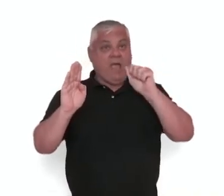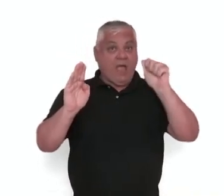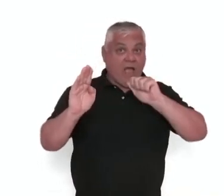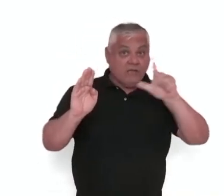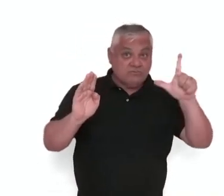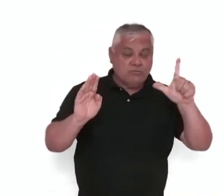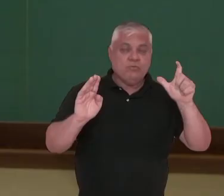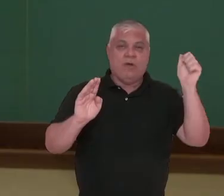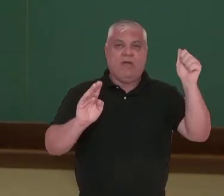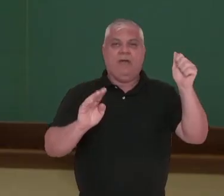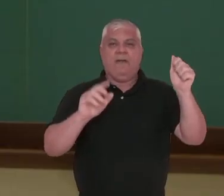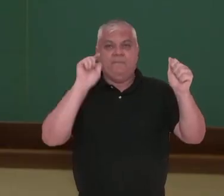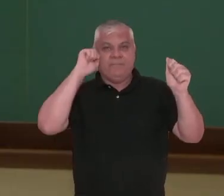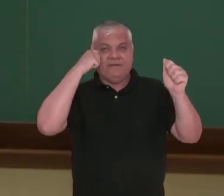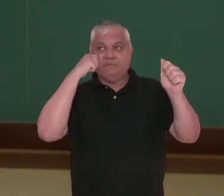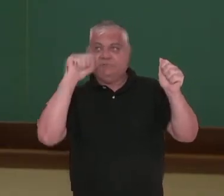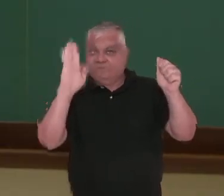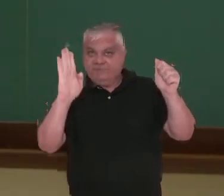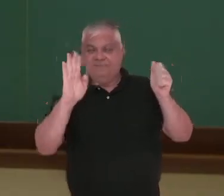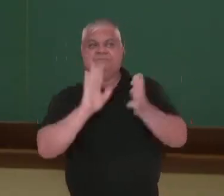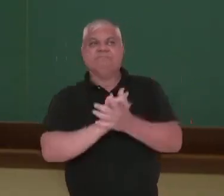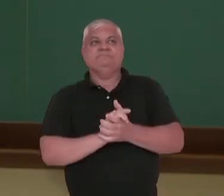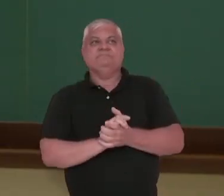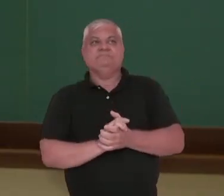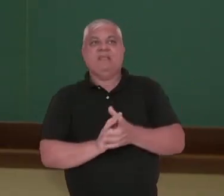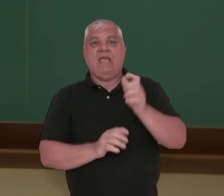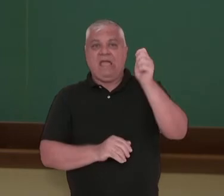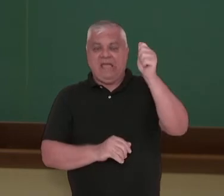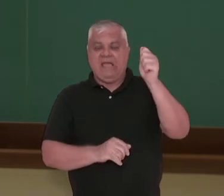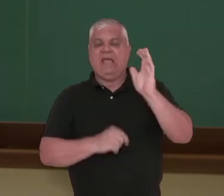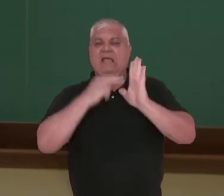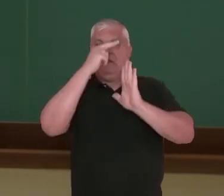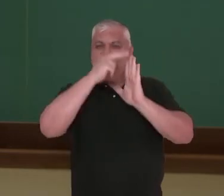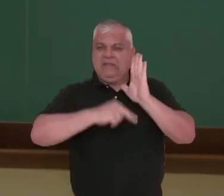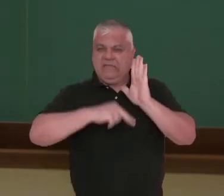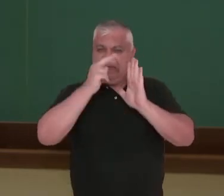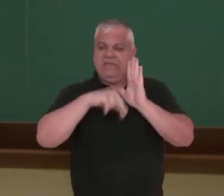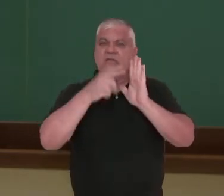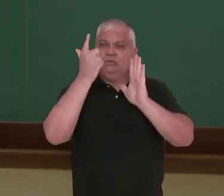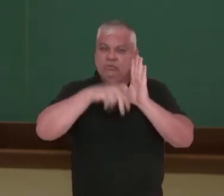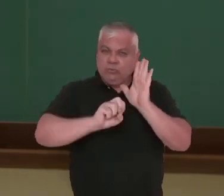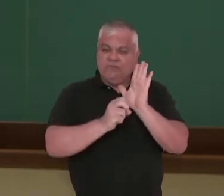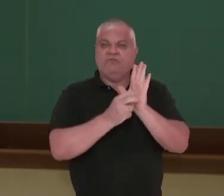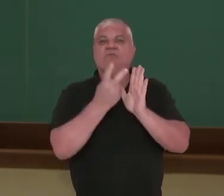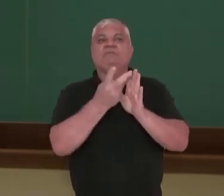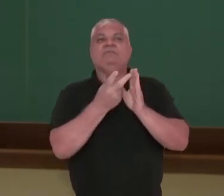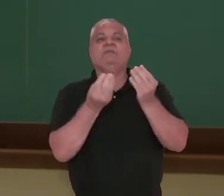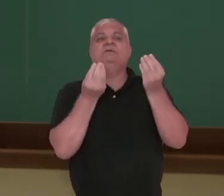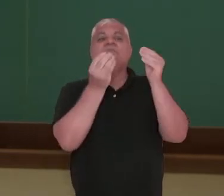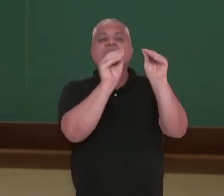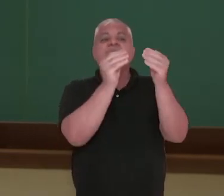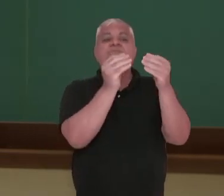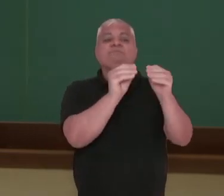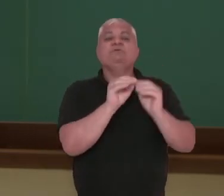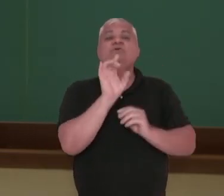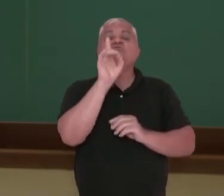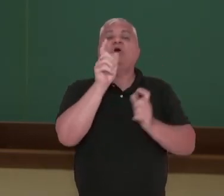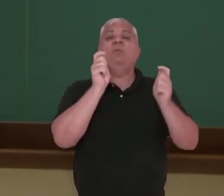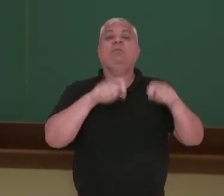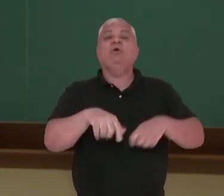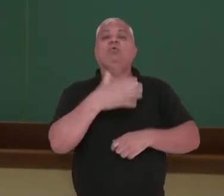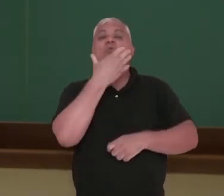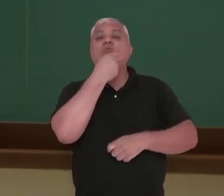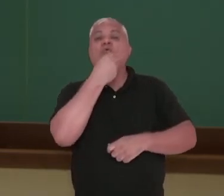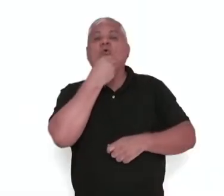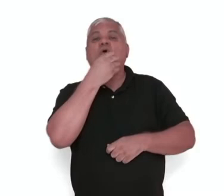Nossa leitura será em colunas. Letra A, releia a estrofe. Só cabem no poema o homem sem